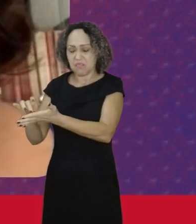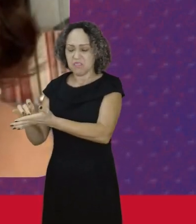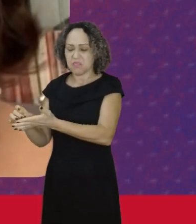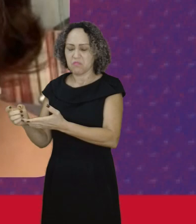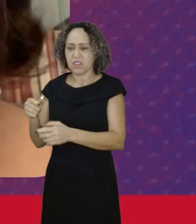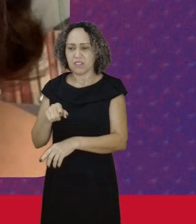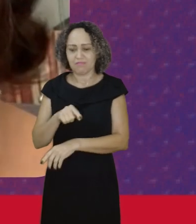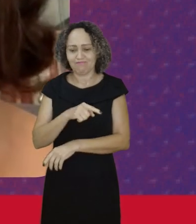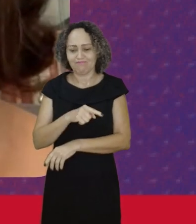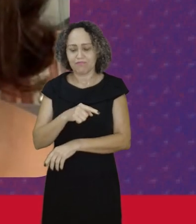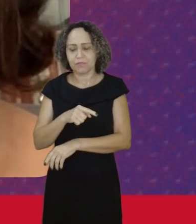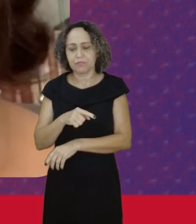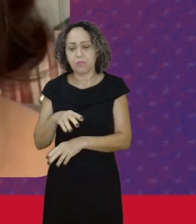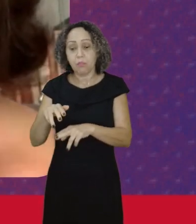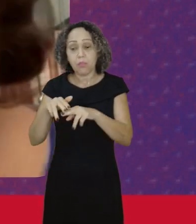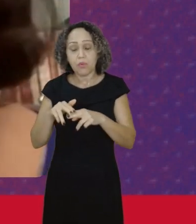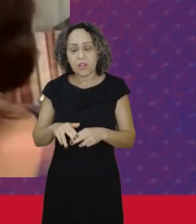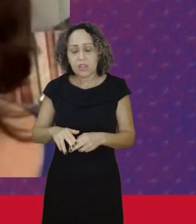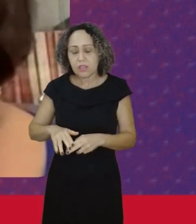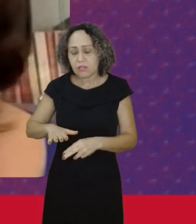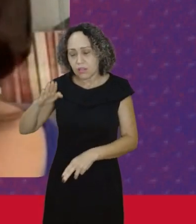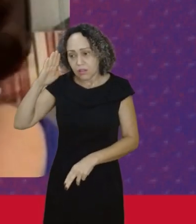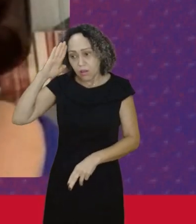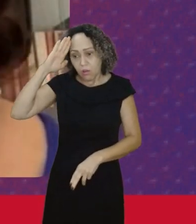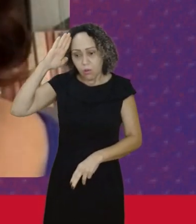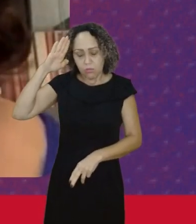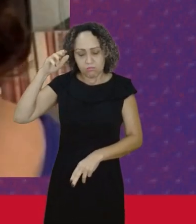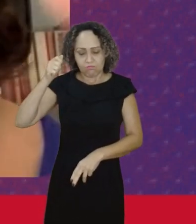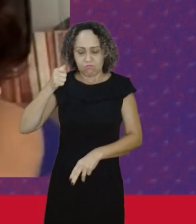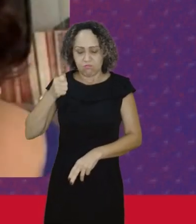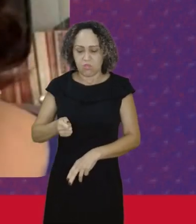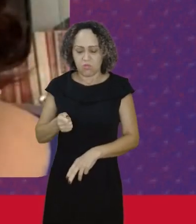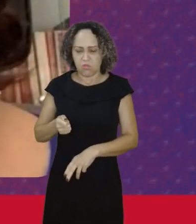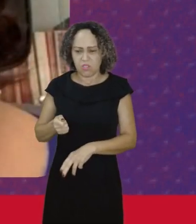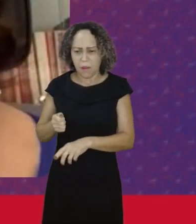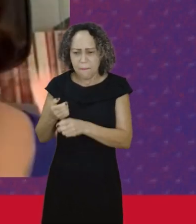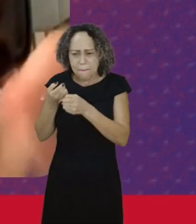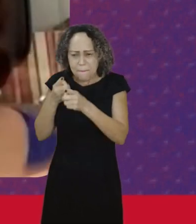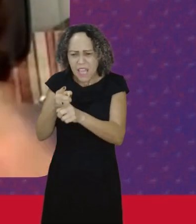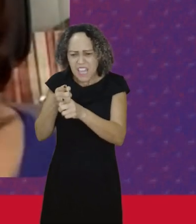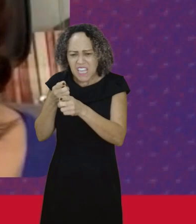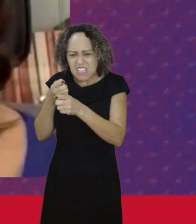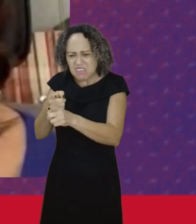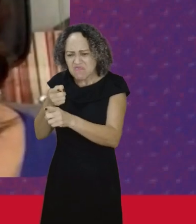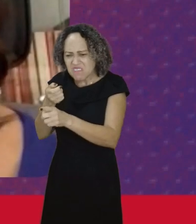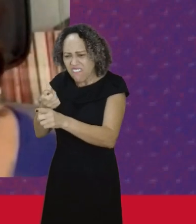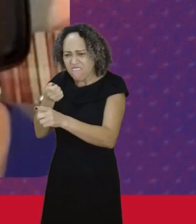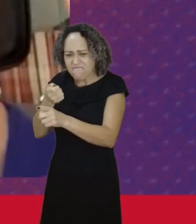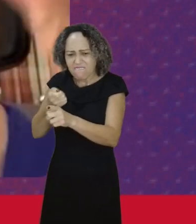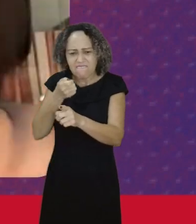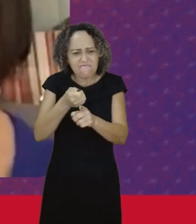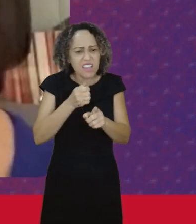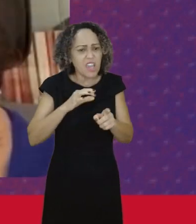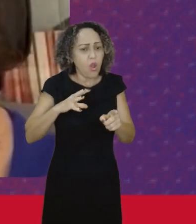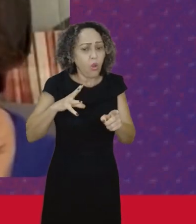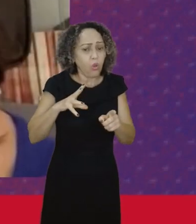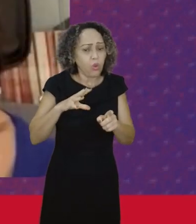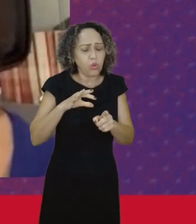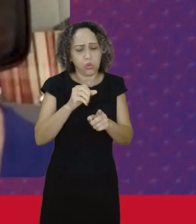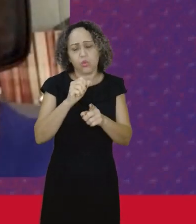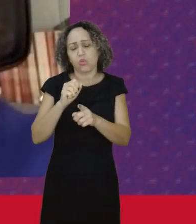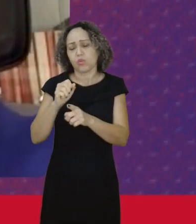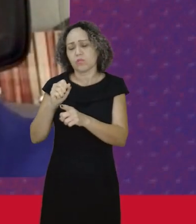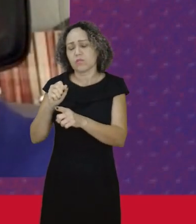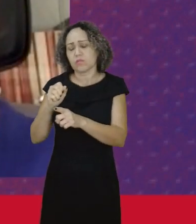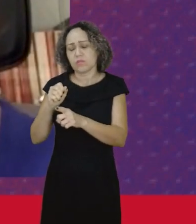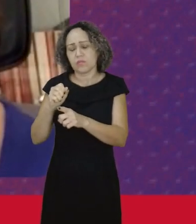ditadura perseguiu todos aqueles que defendiam a democracia e a transformação social. Eram todos